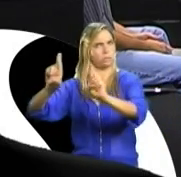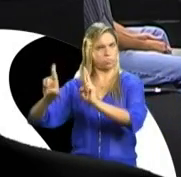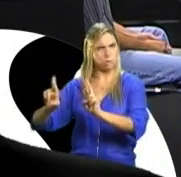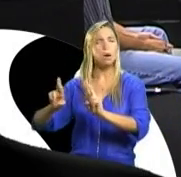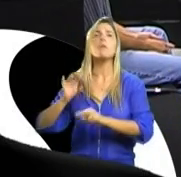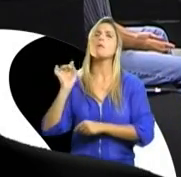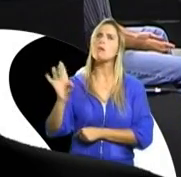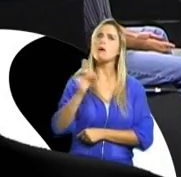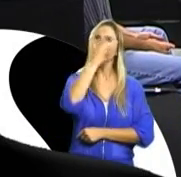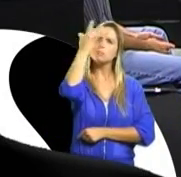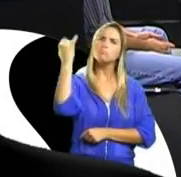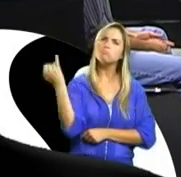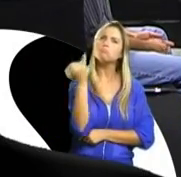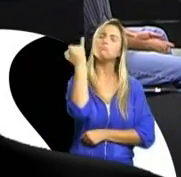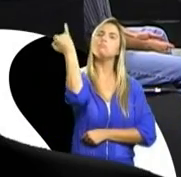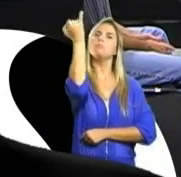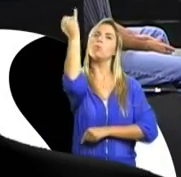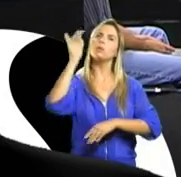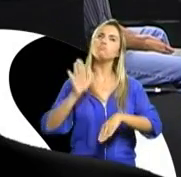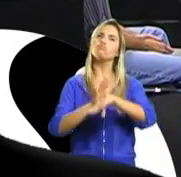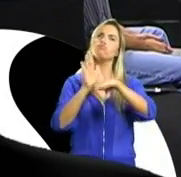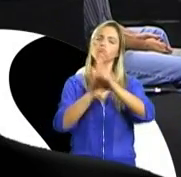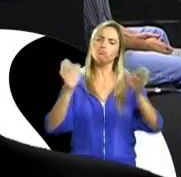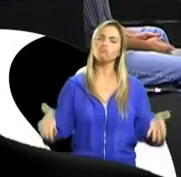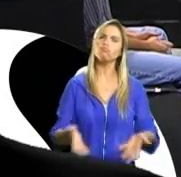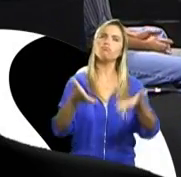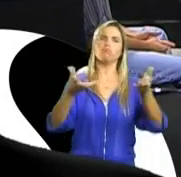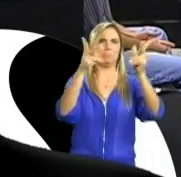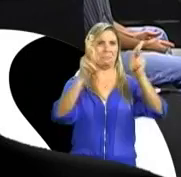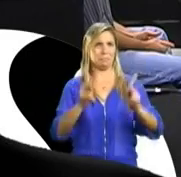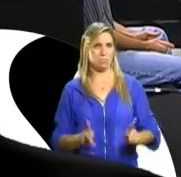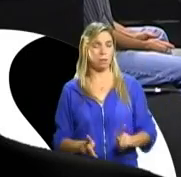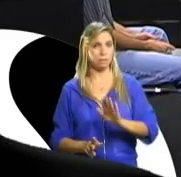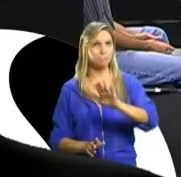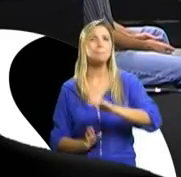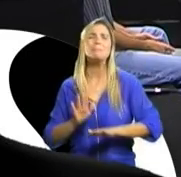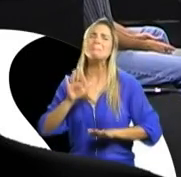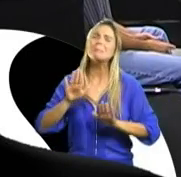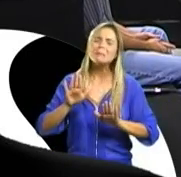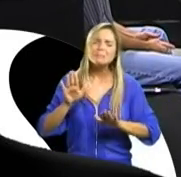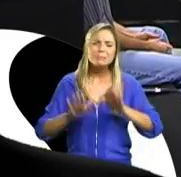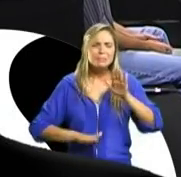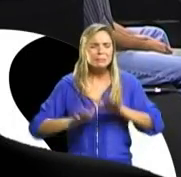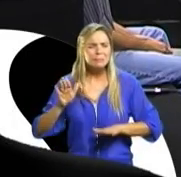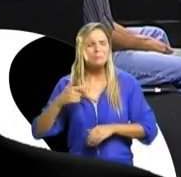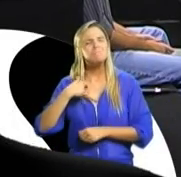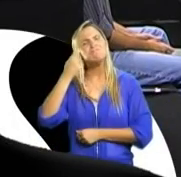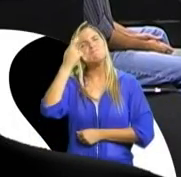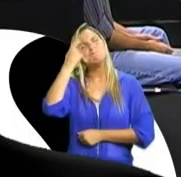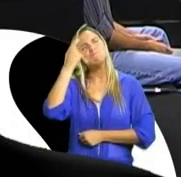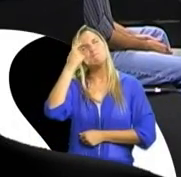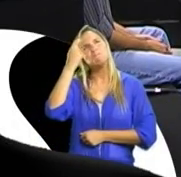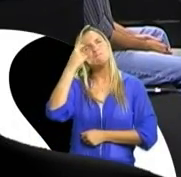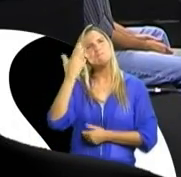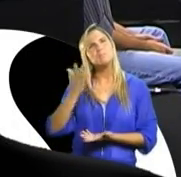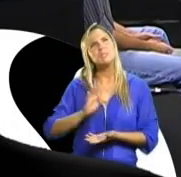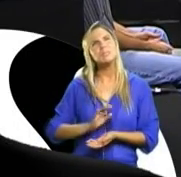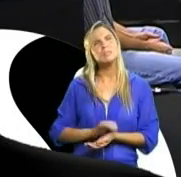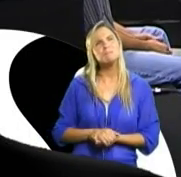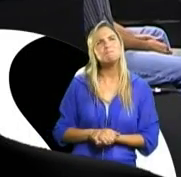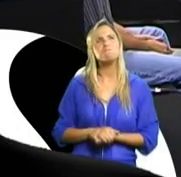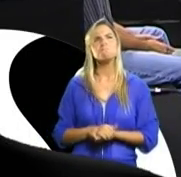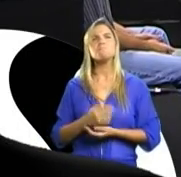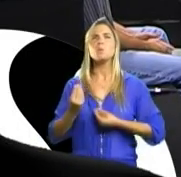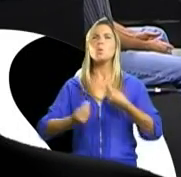importante contribuição nesse aspecto. Mas, às vezes, se a gente for pensar no ambiente externo, nas